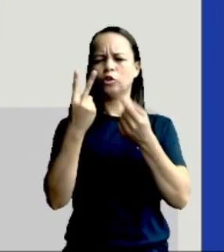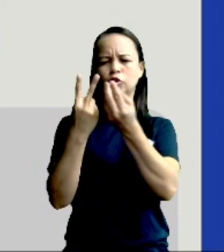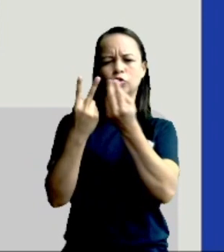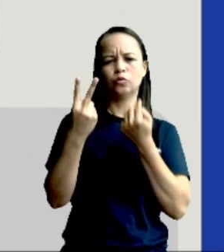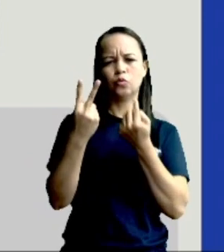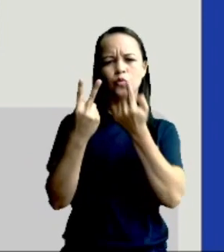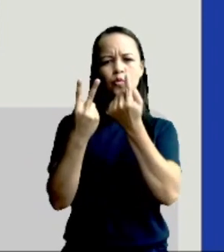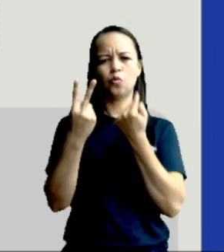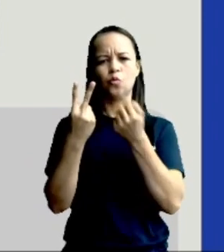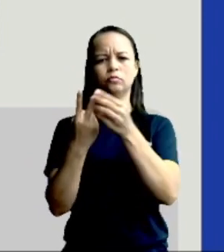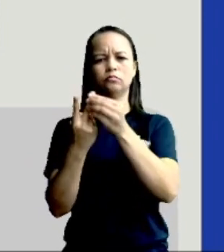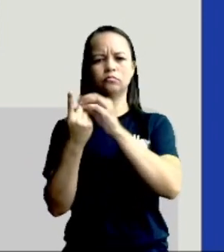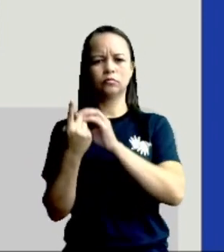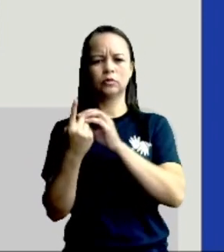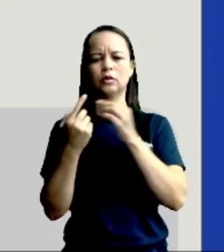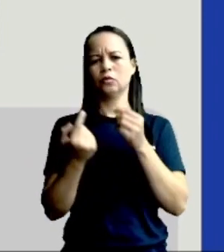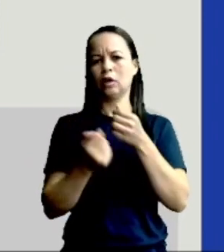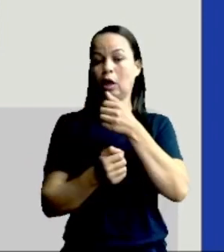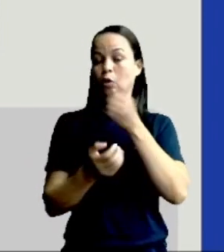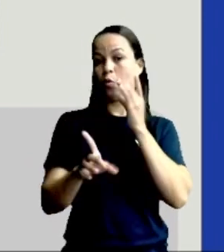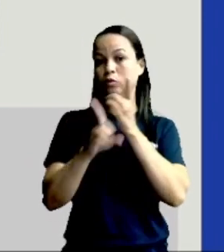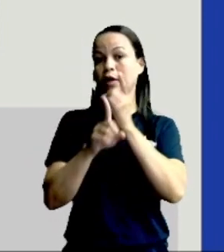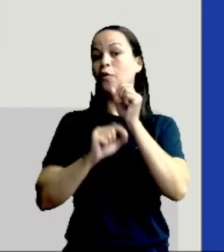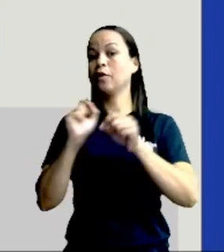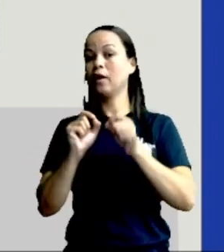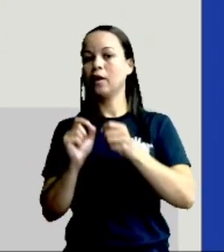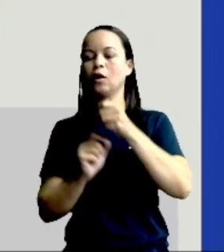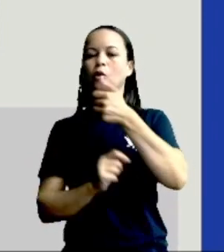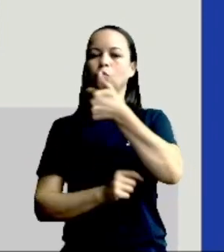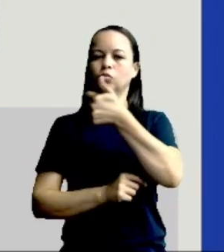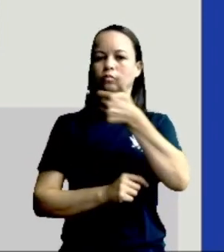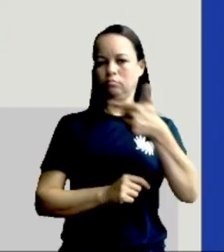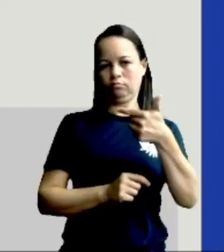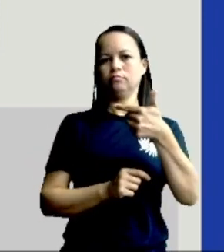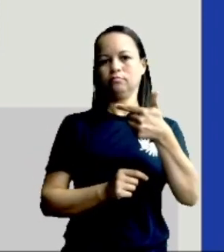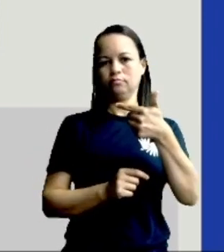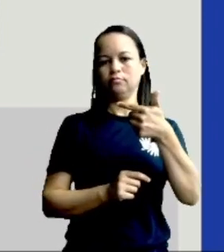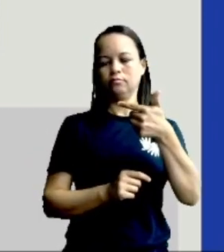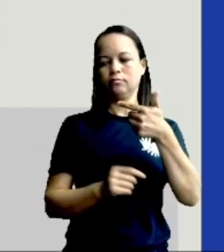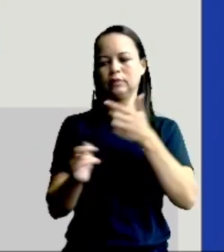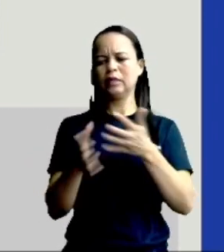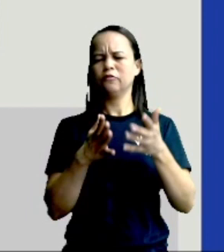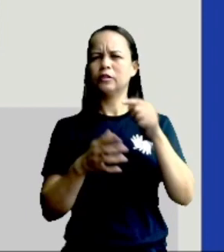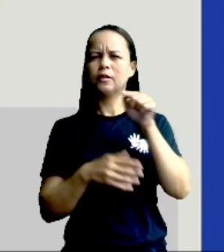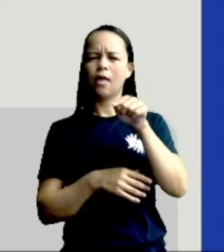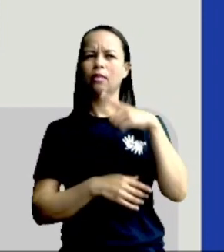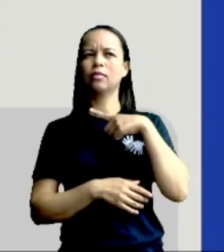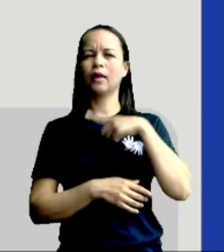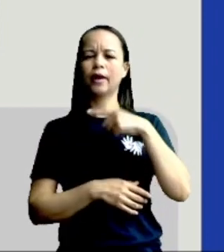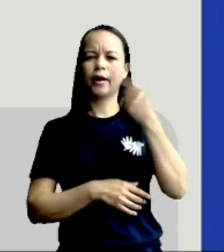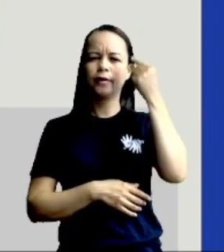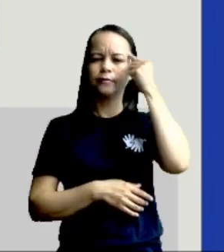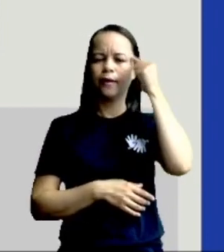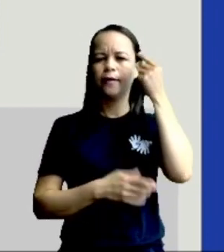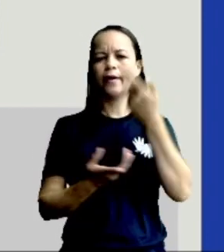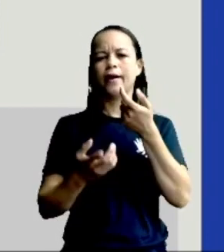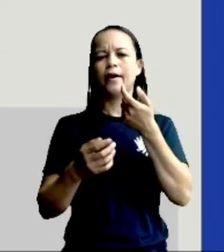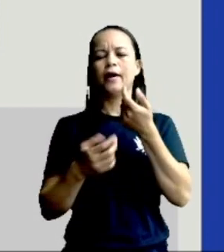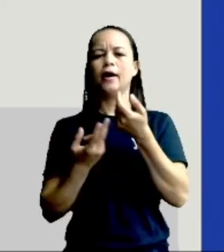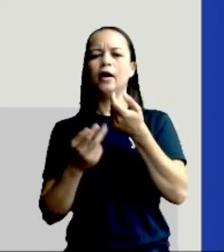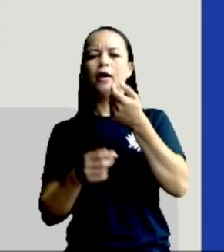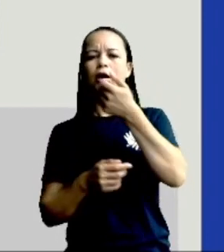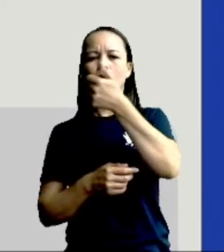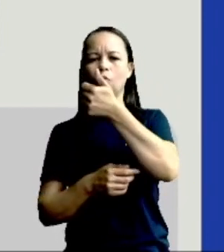eu encontrei? O número 12, tá? Ou se você tem a ideia lá de que o 12, né? Uma dúzia,